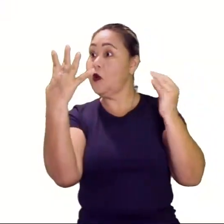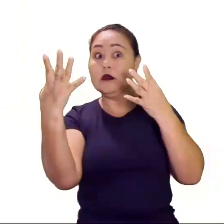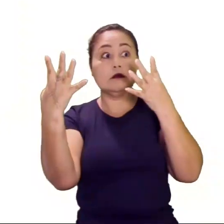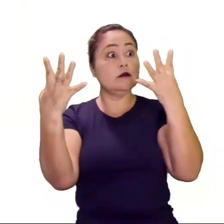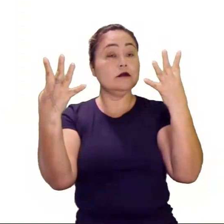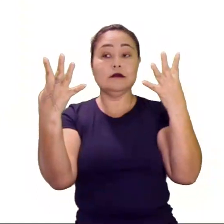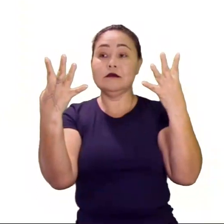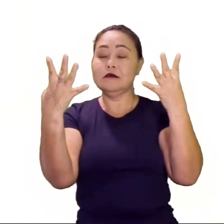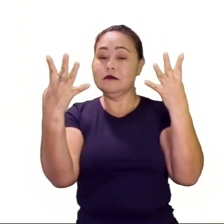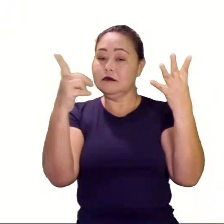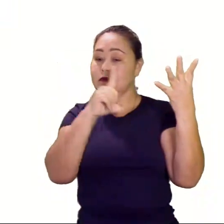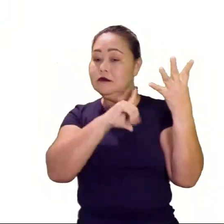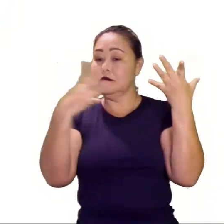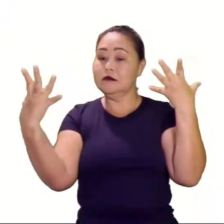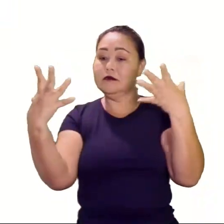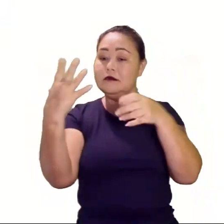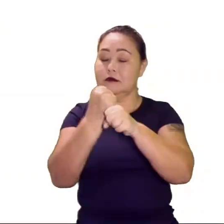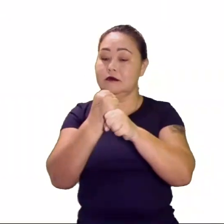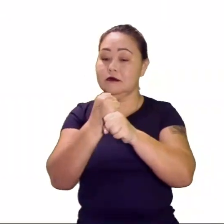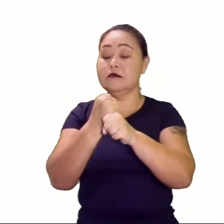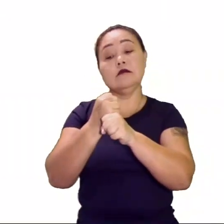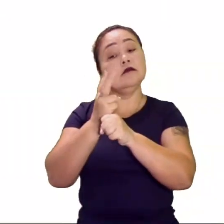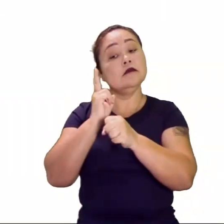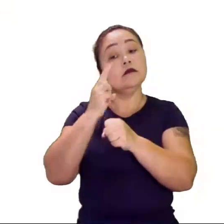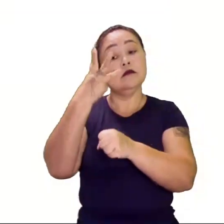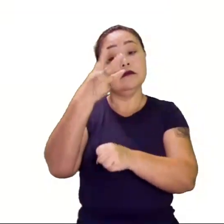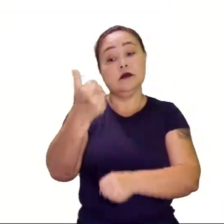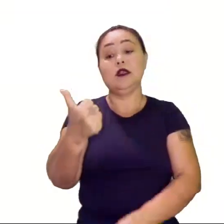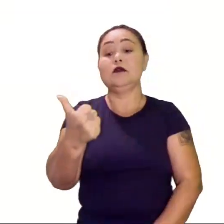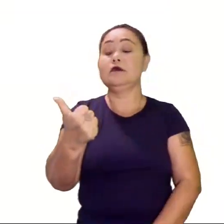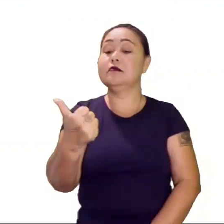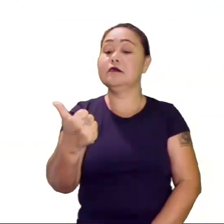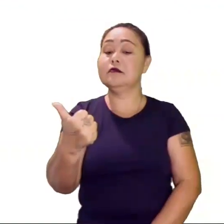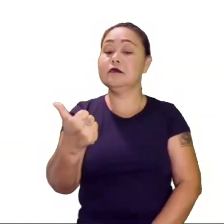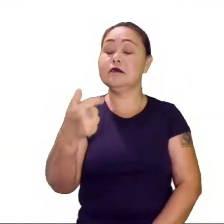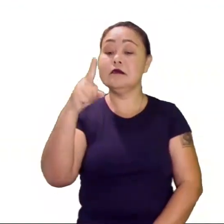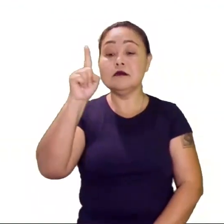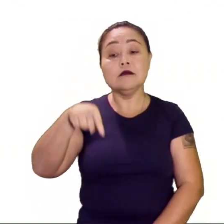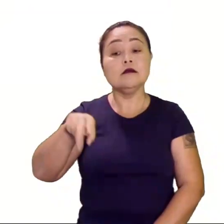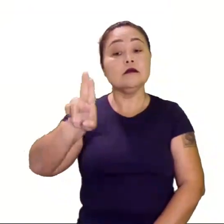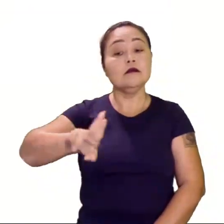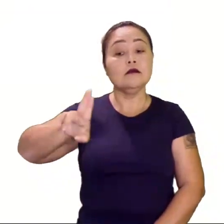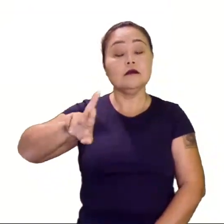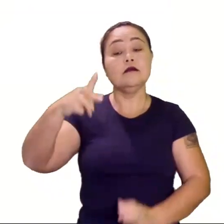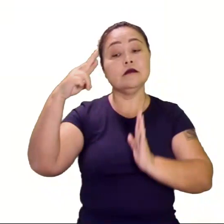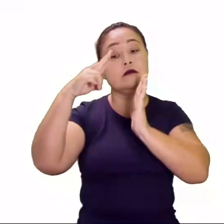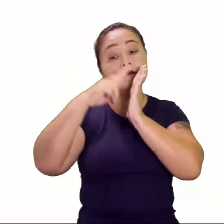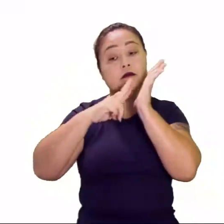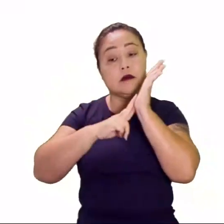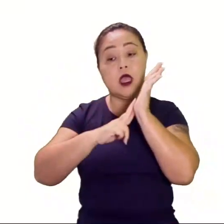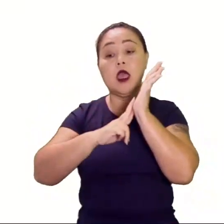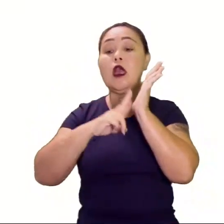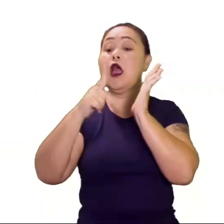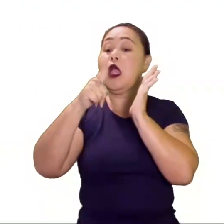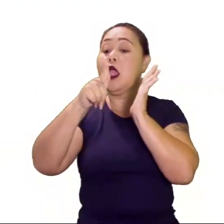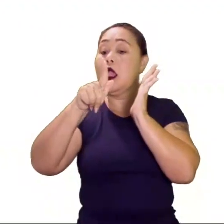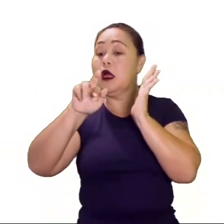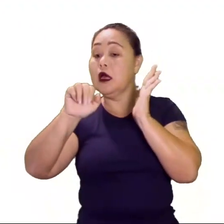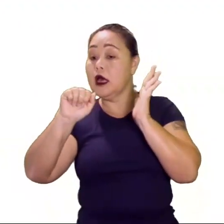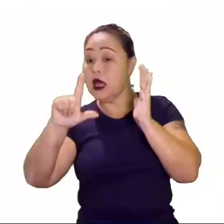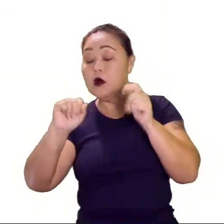duplas. 4 duplas somando exatamente 31. E aí você aplica as regras de Gauss e fica